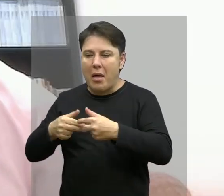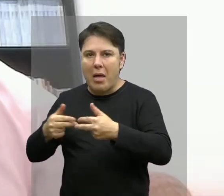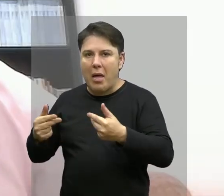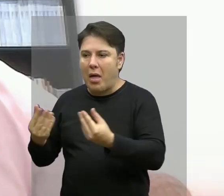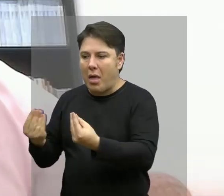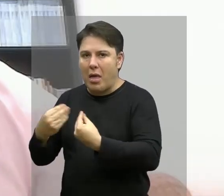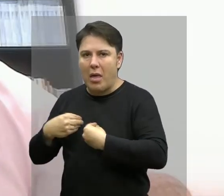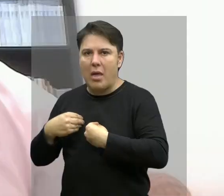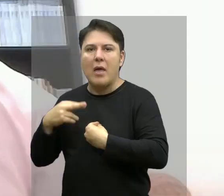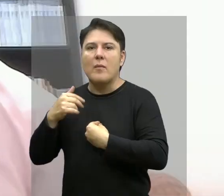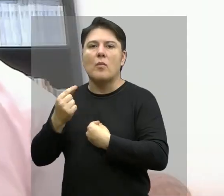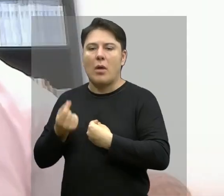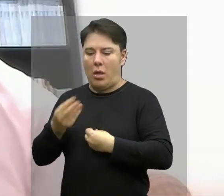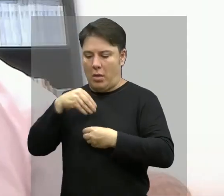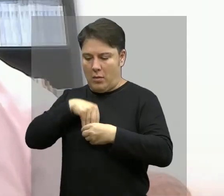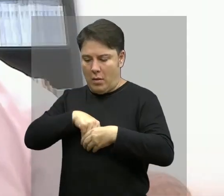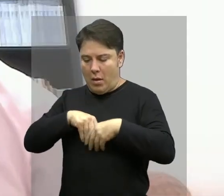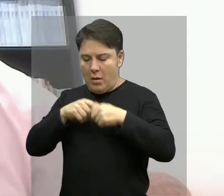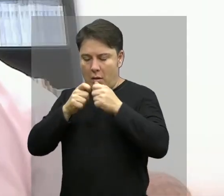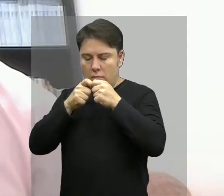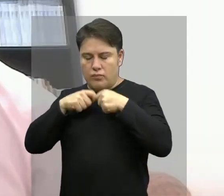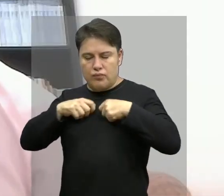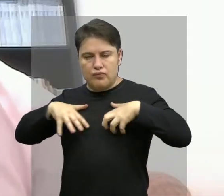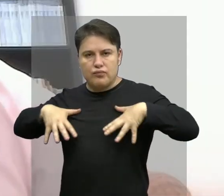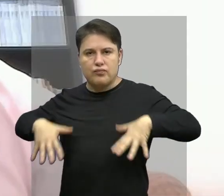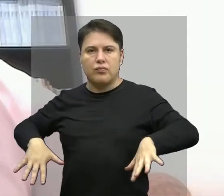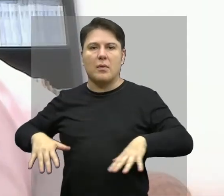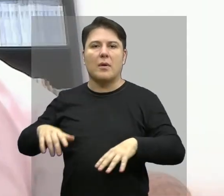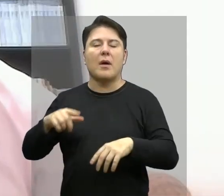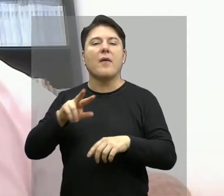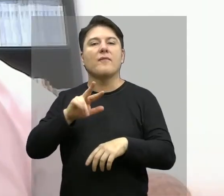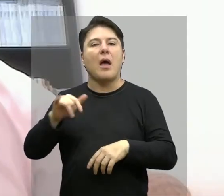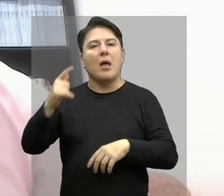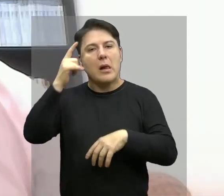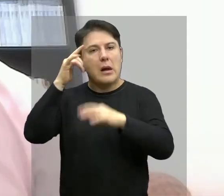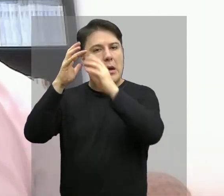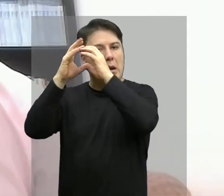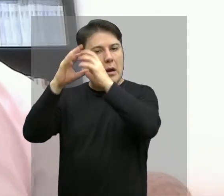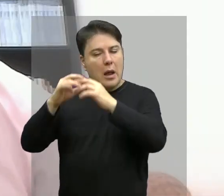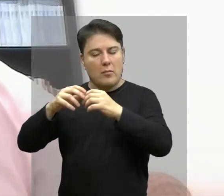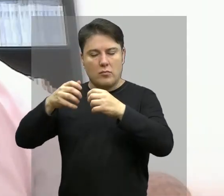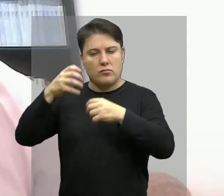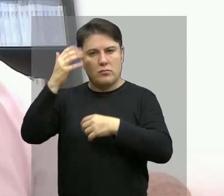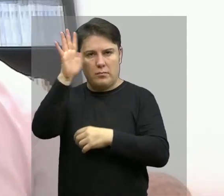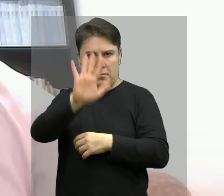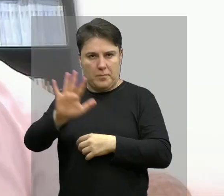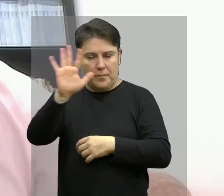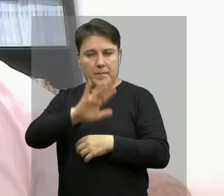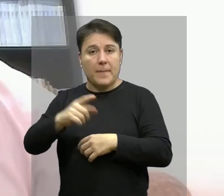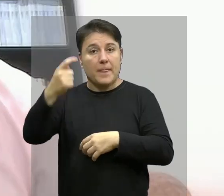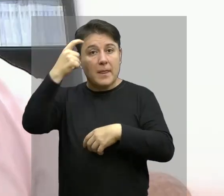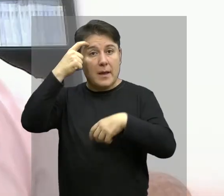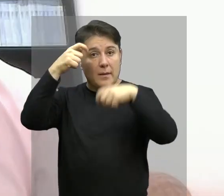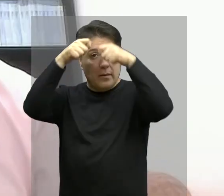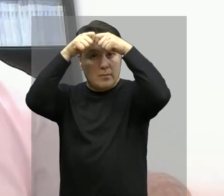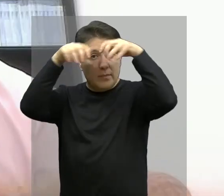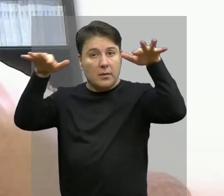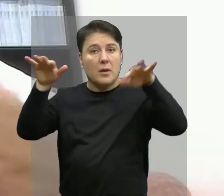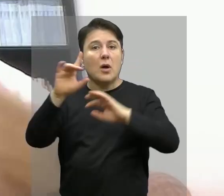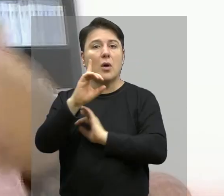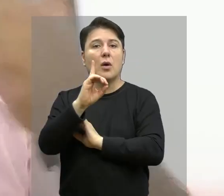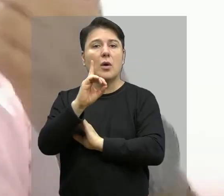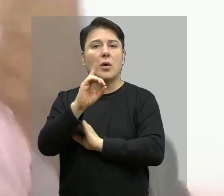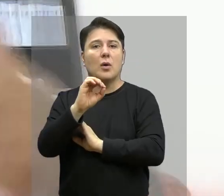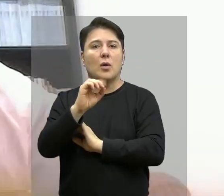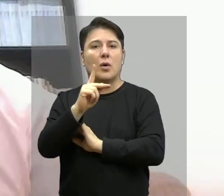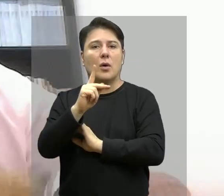Aí cai na minha corrente sanguínea, vai para o sistema nervoso central, né? Enfim, aí tem a liberação da dopamina, né? Que é um